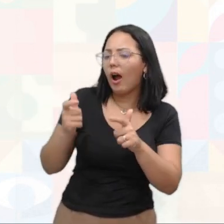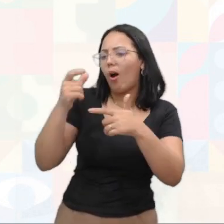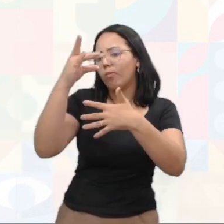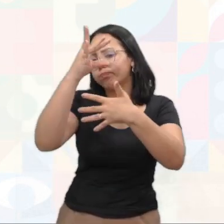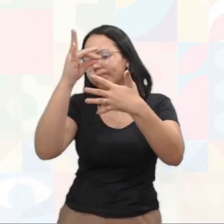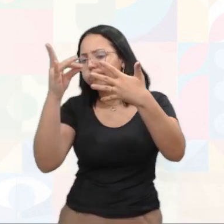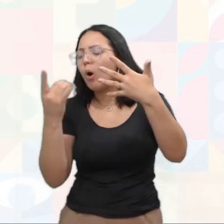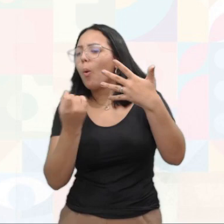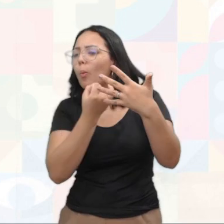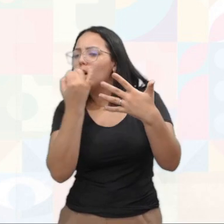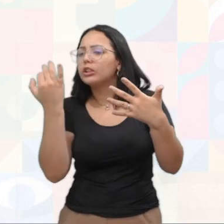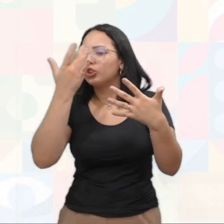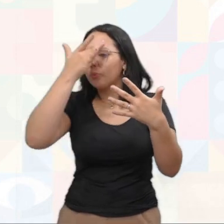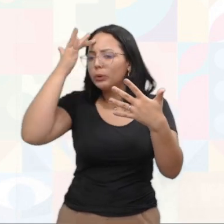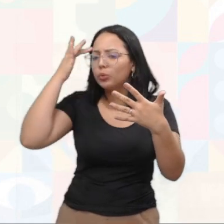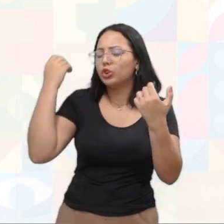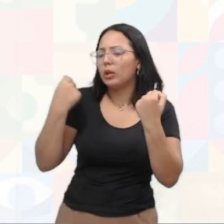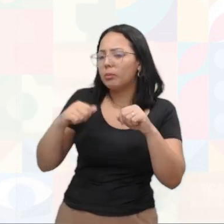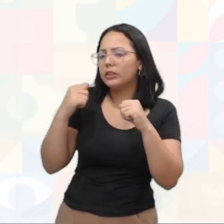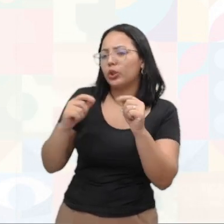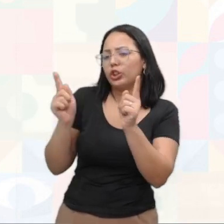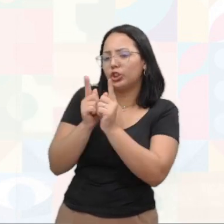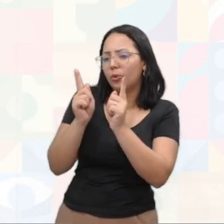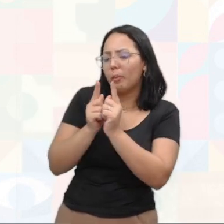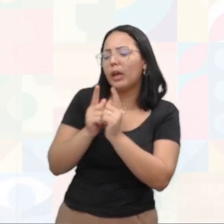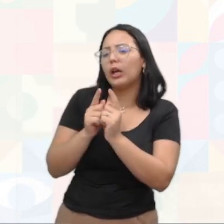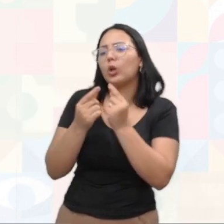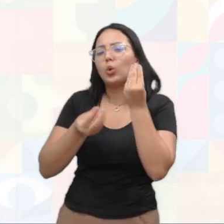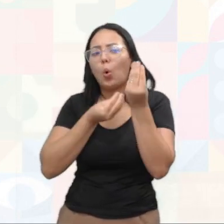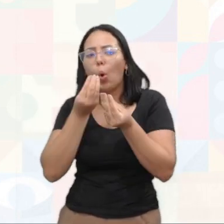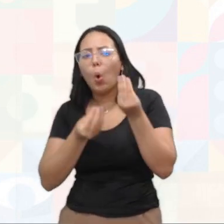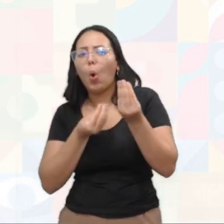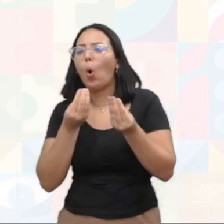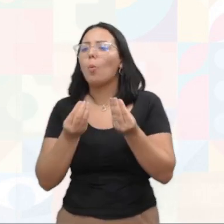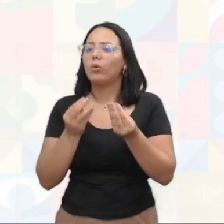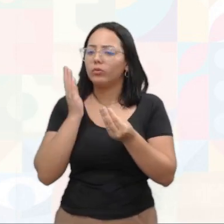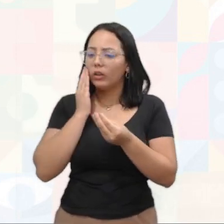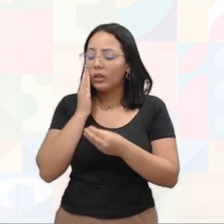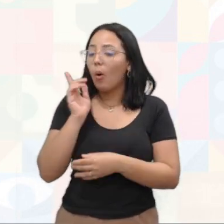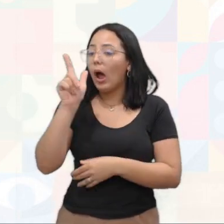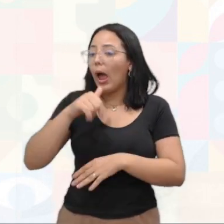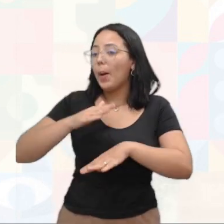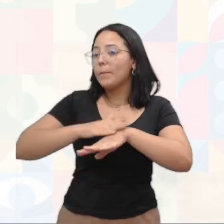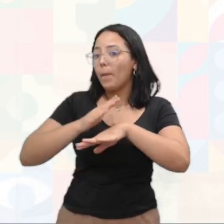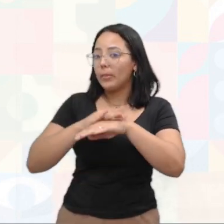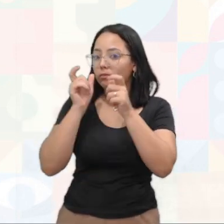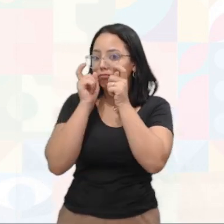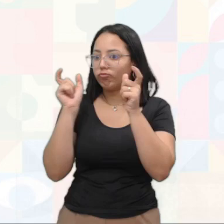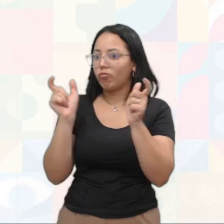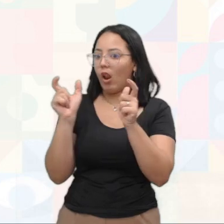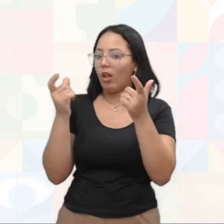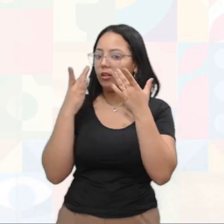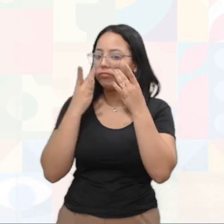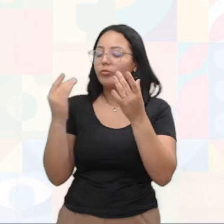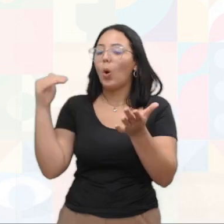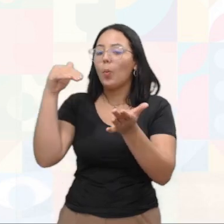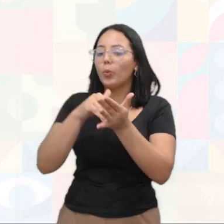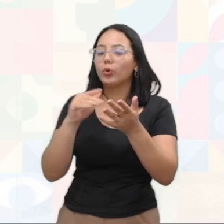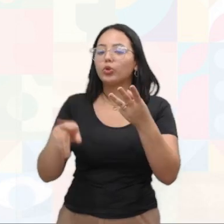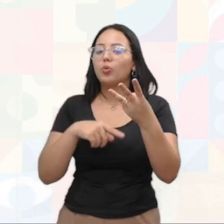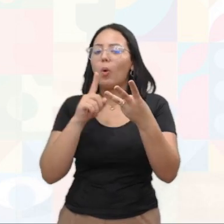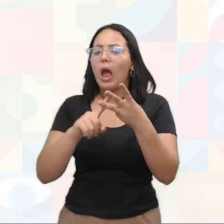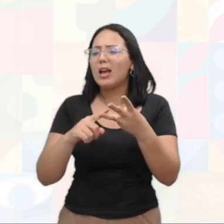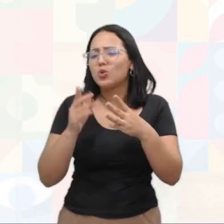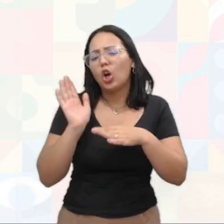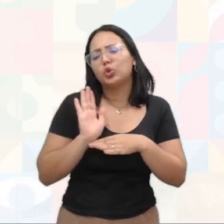de vítimas nessa ocorrência, como o estado dessas vítimas estão. Então, é o momento de alertar. E, por último, o S